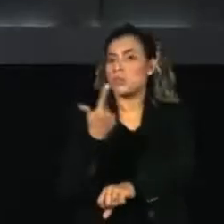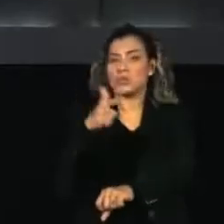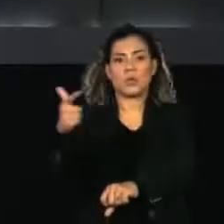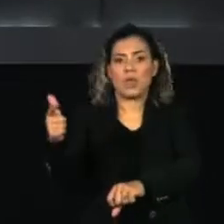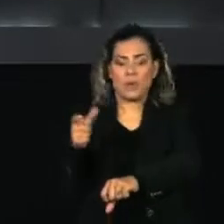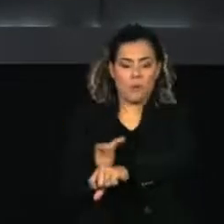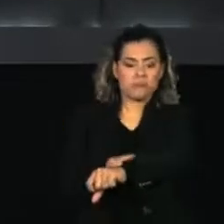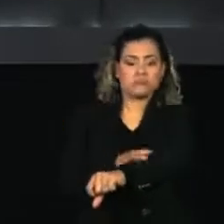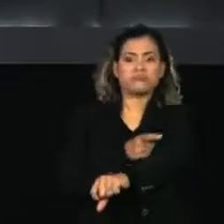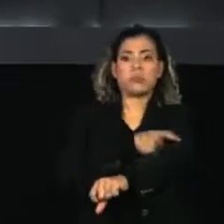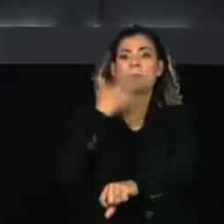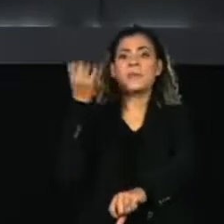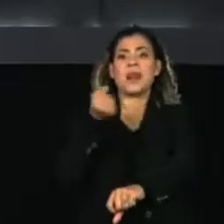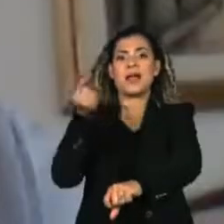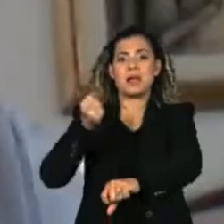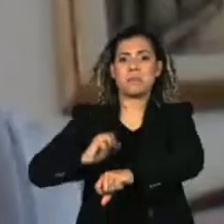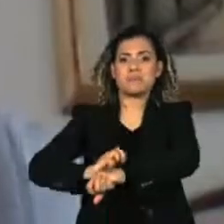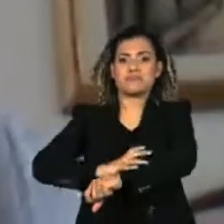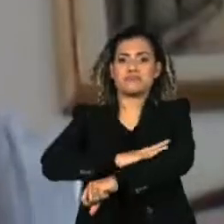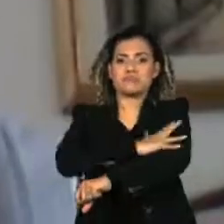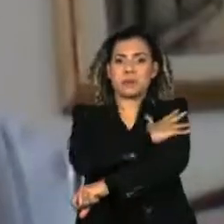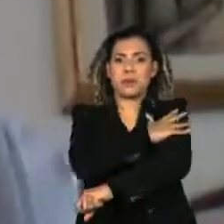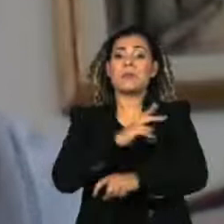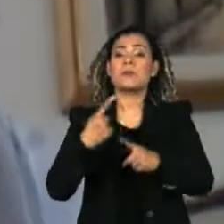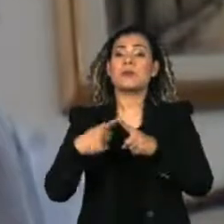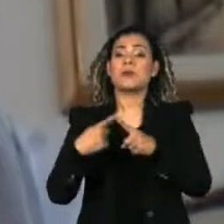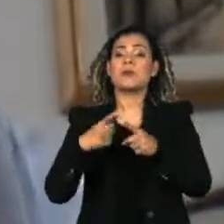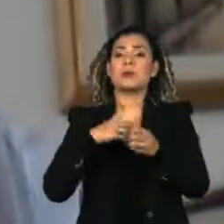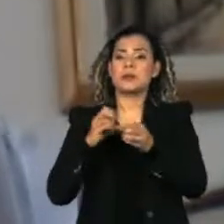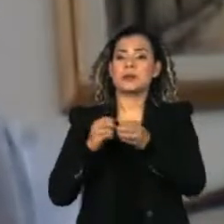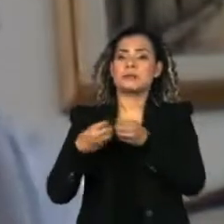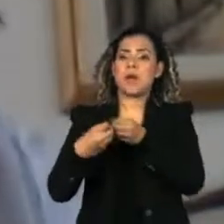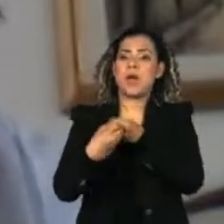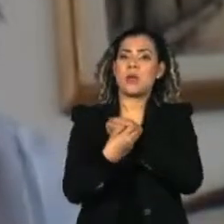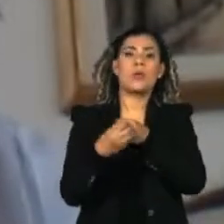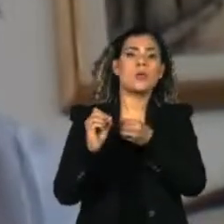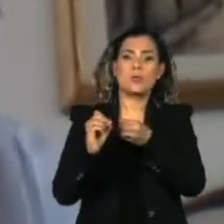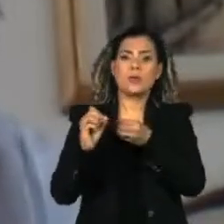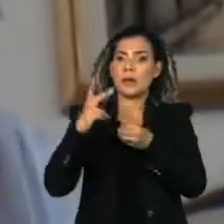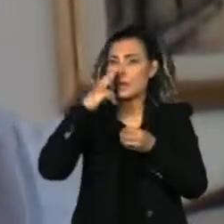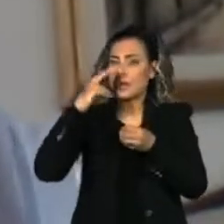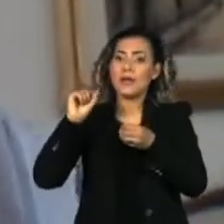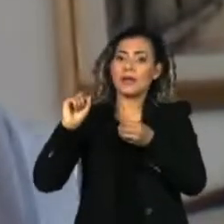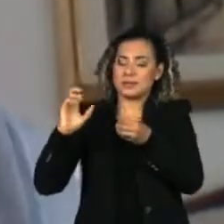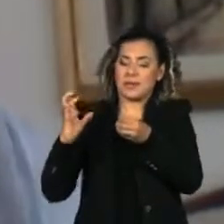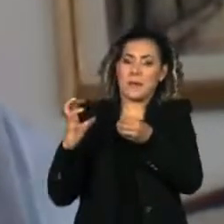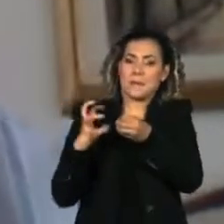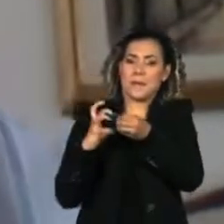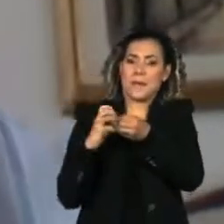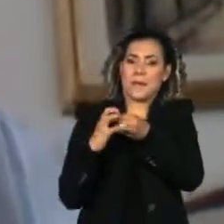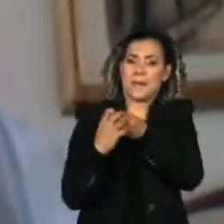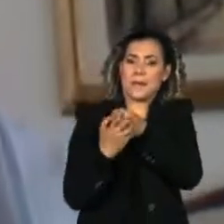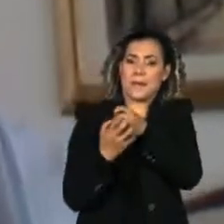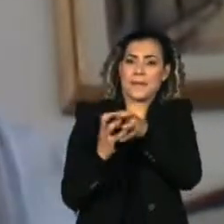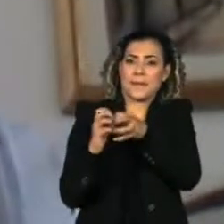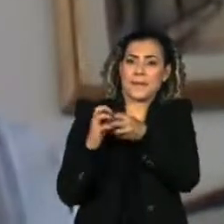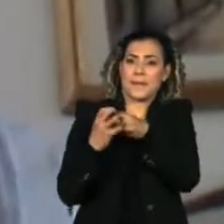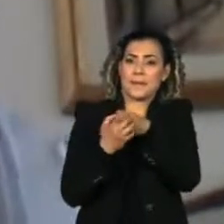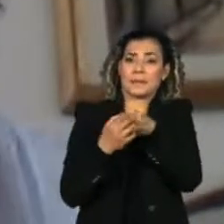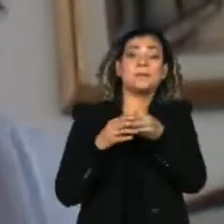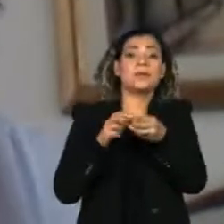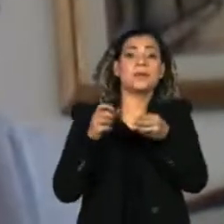acontece porque essas células sofrem um ataque autoimune. Então, o vitiligo é uma